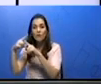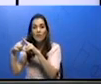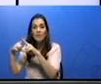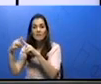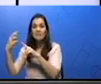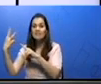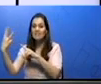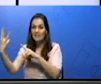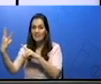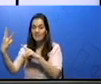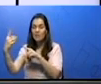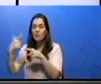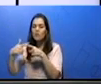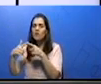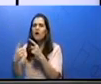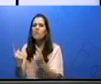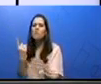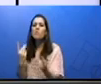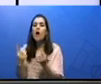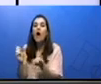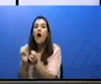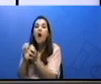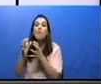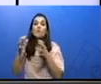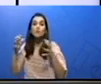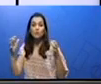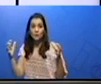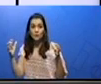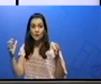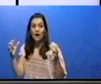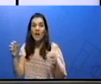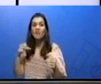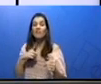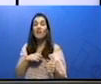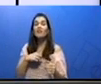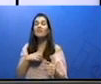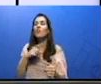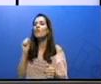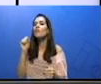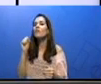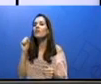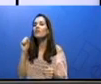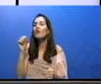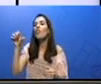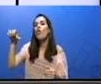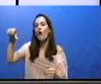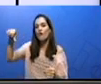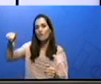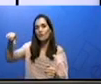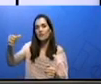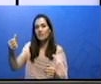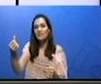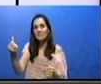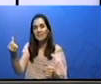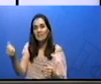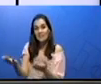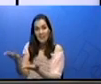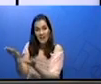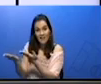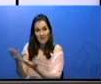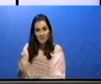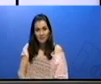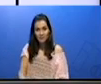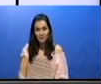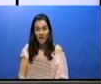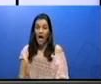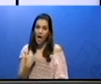que aumentou no segundo experimento. E nós vamos obter a quantidade de 96 gramas. E assim a gente